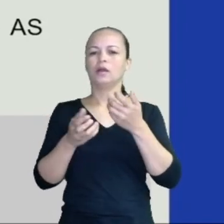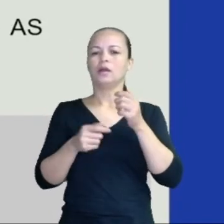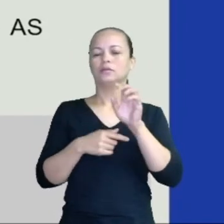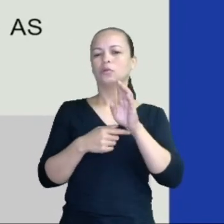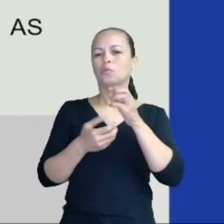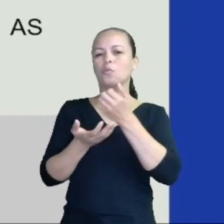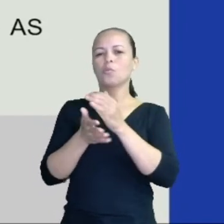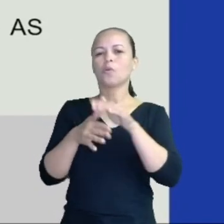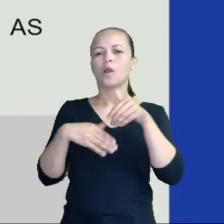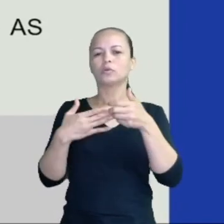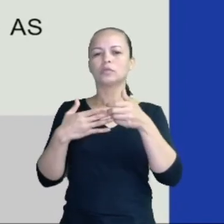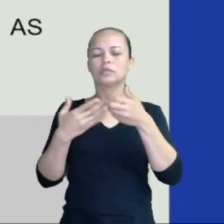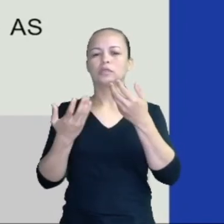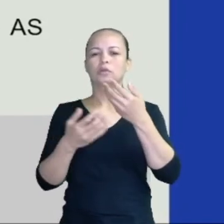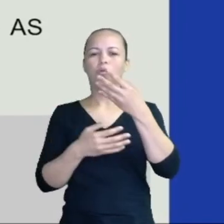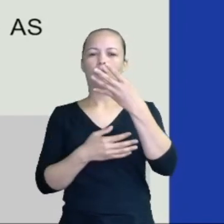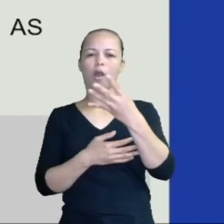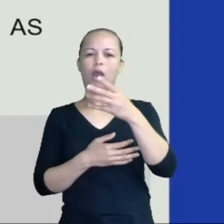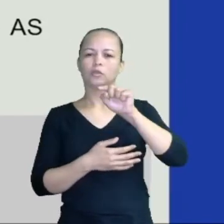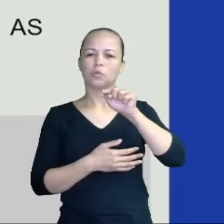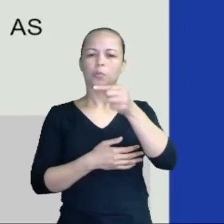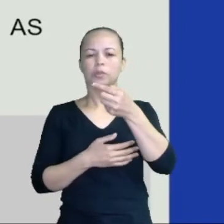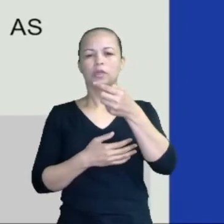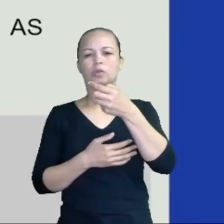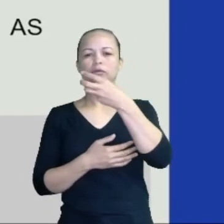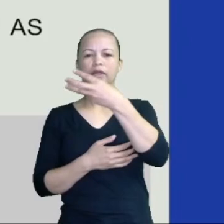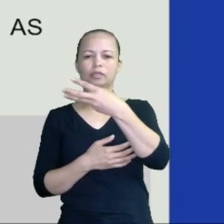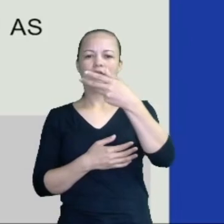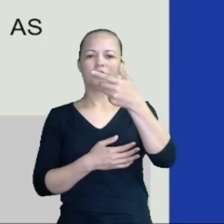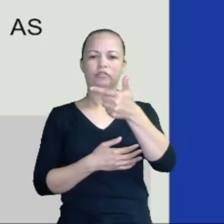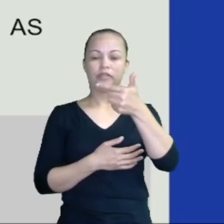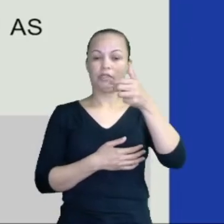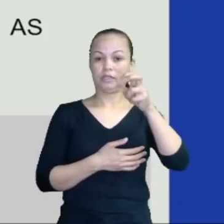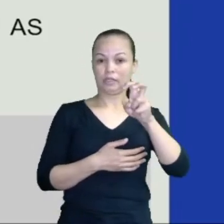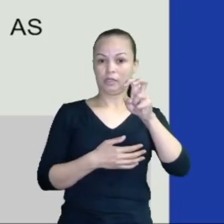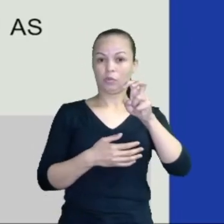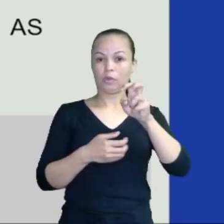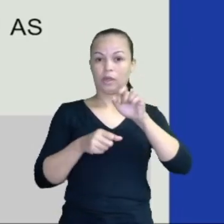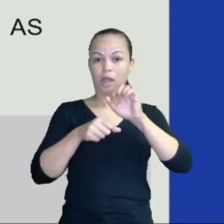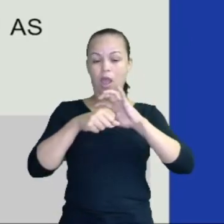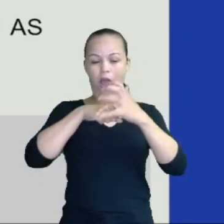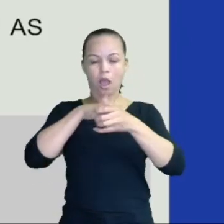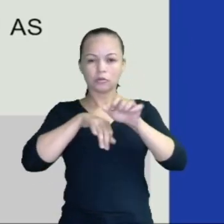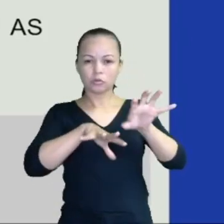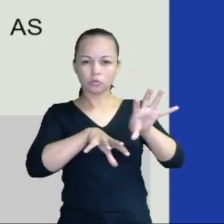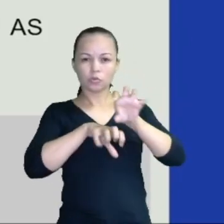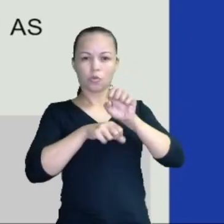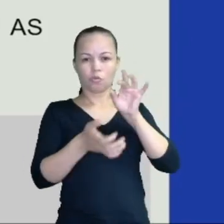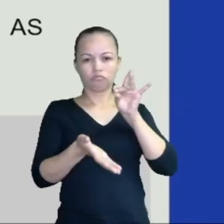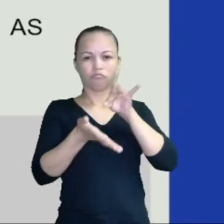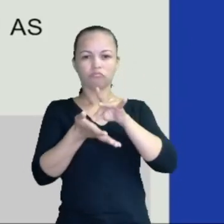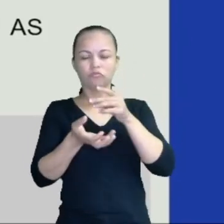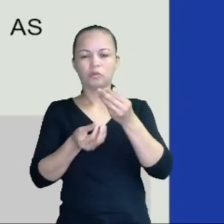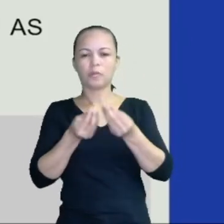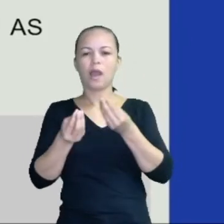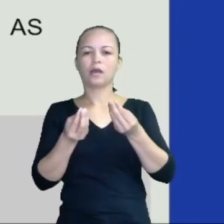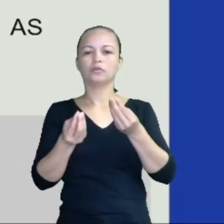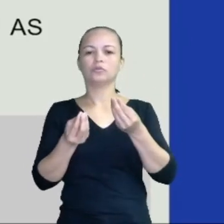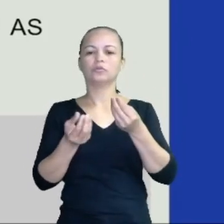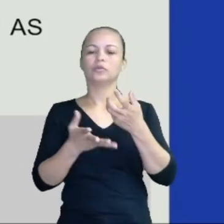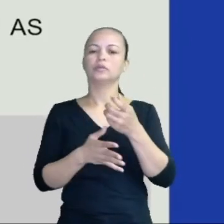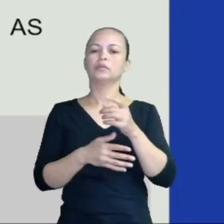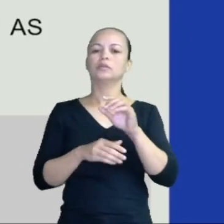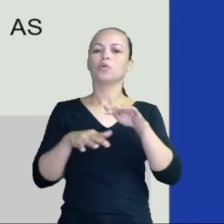da semana que registrou 4.325 casos confirmados? D, observando as semanas dos casos